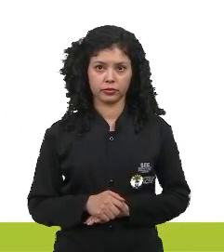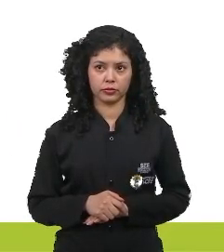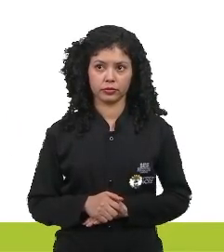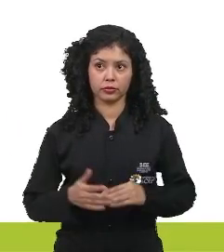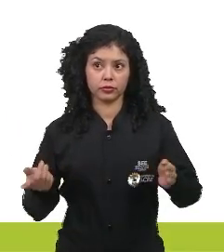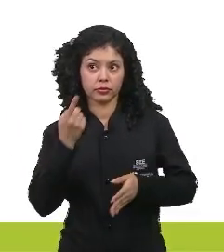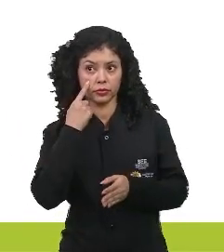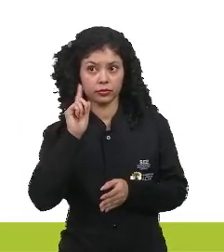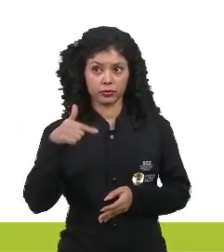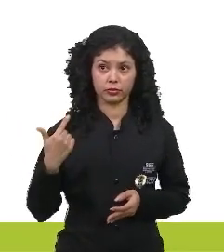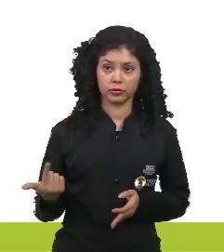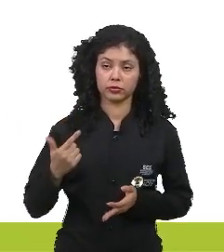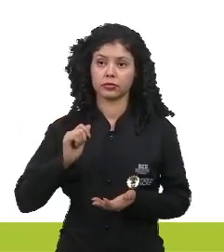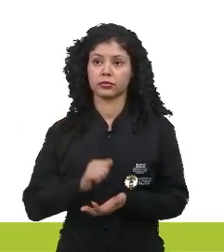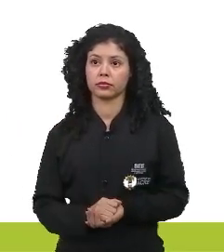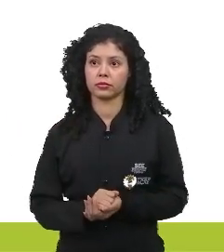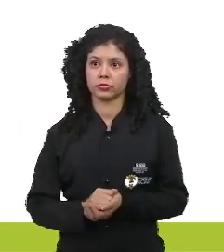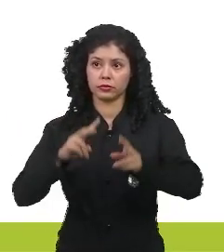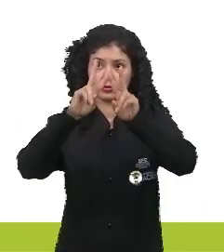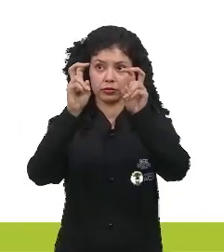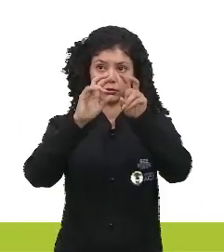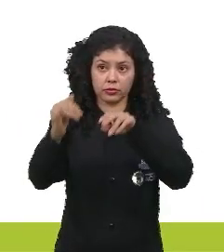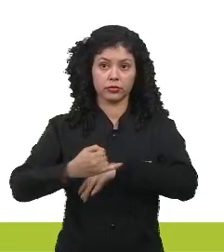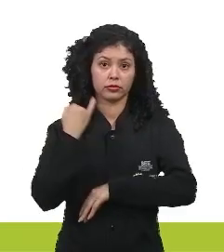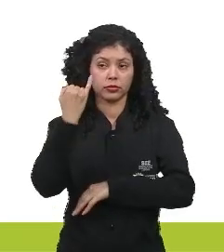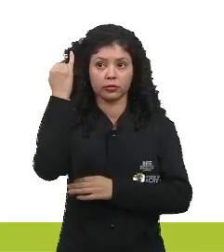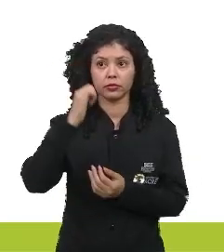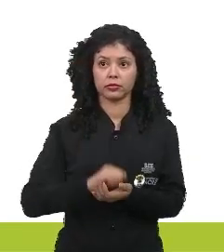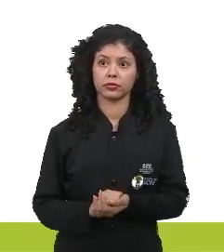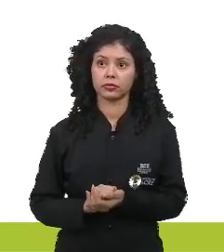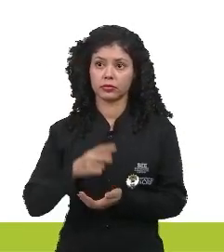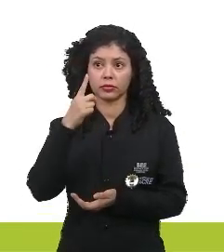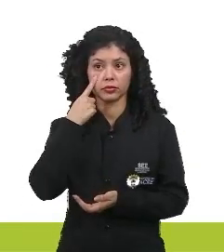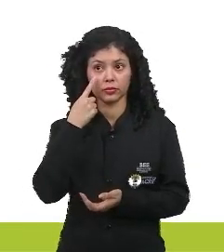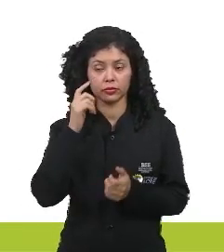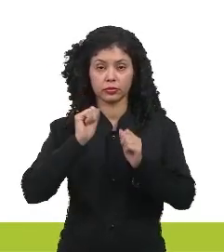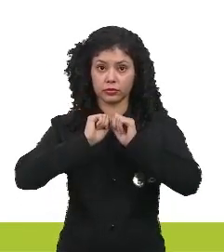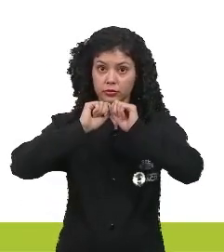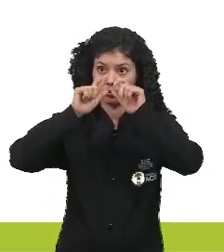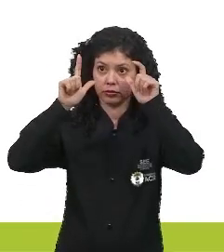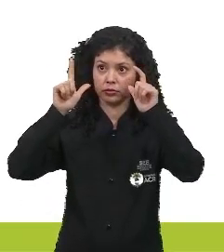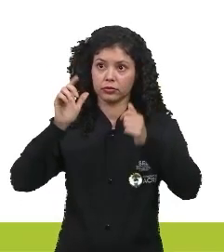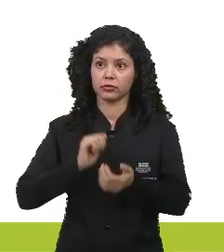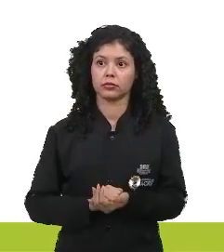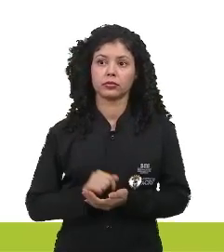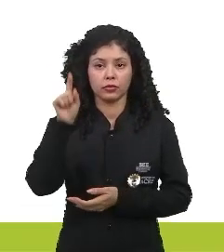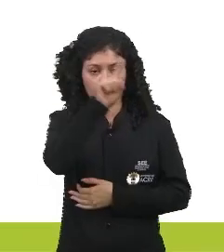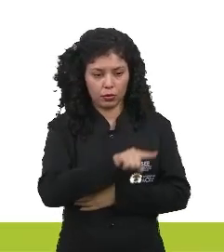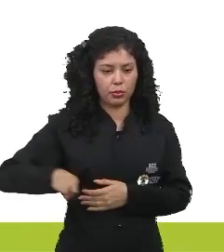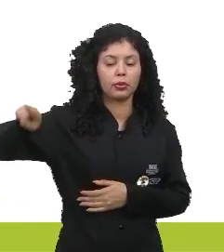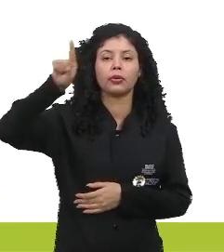Olha aqui outro aspecto importante que eu queria que vocês se atentassem. Vou circular aqui, ó,